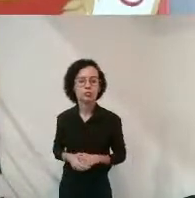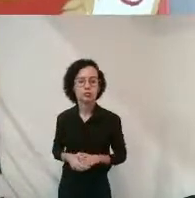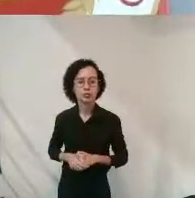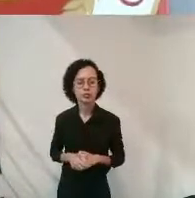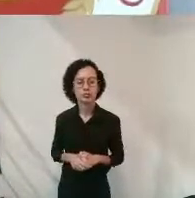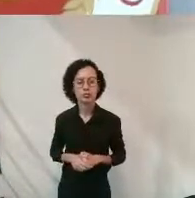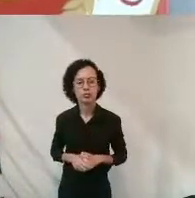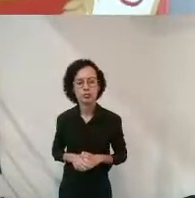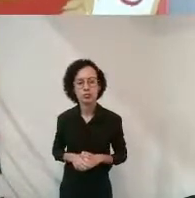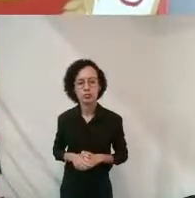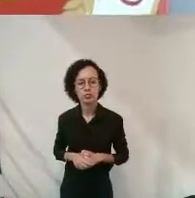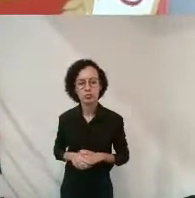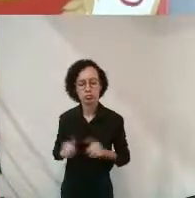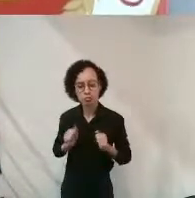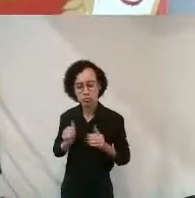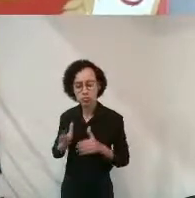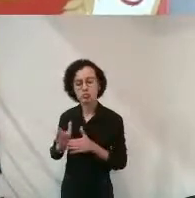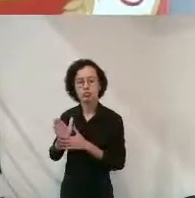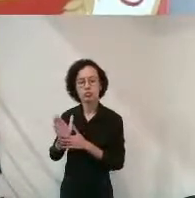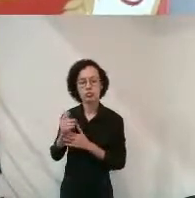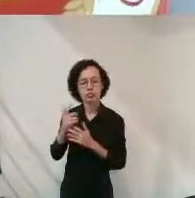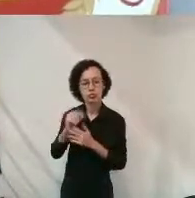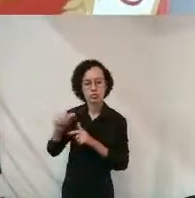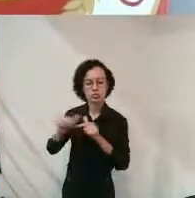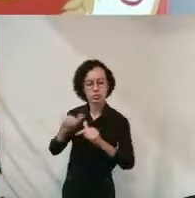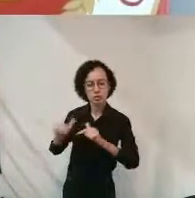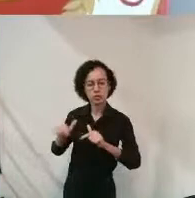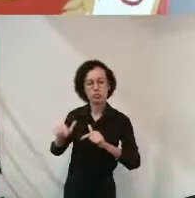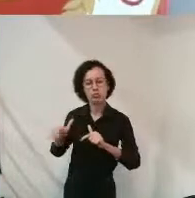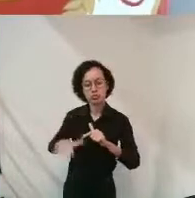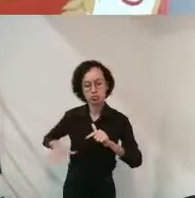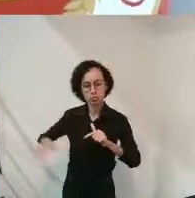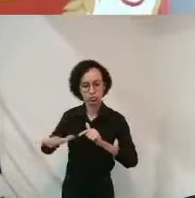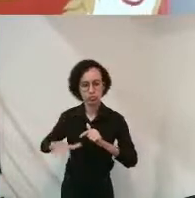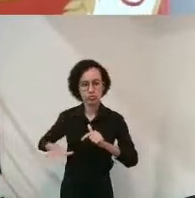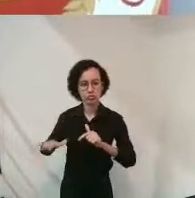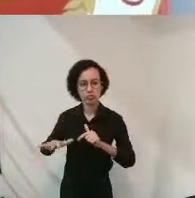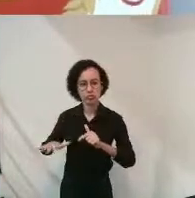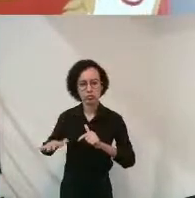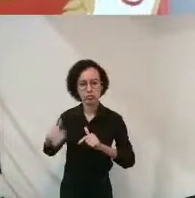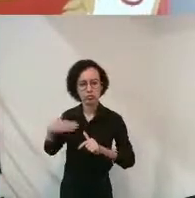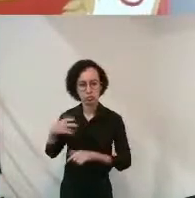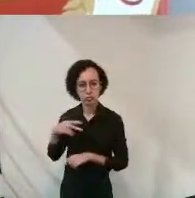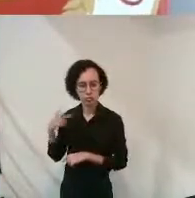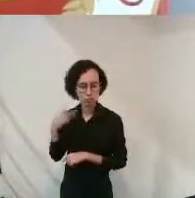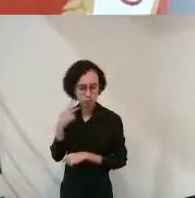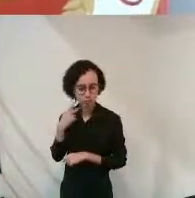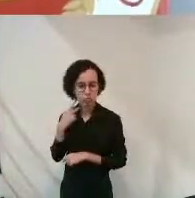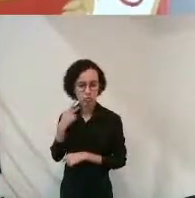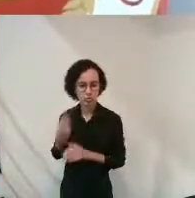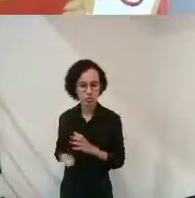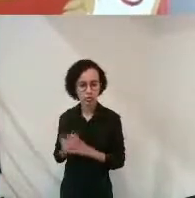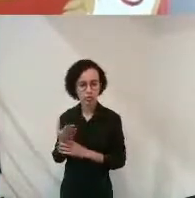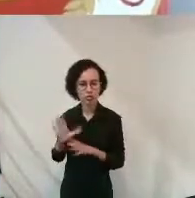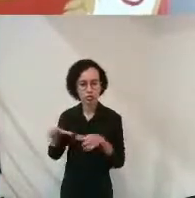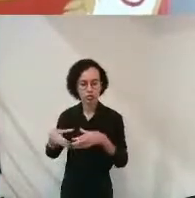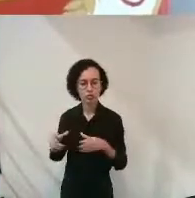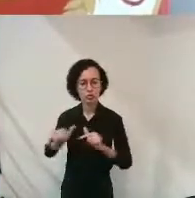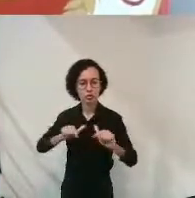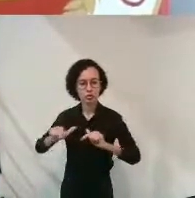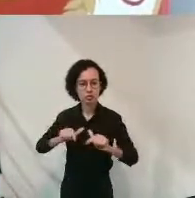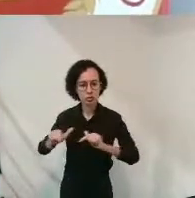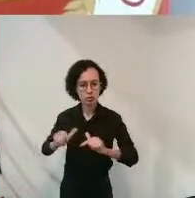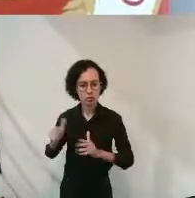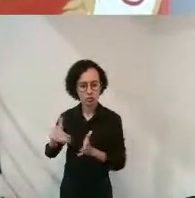por iniciativa de quem trabalha com essa área, que é a minha promotoria, foi criado um grupo de trabalho que existe